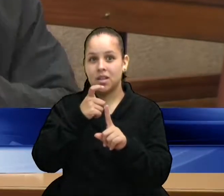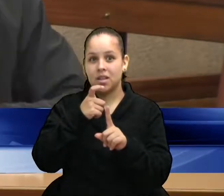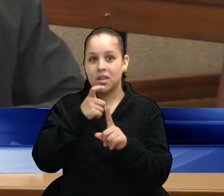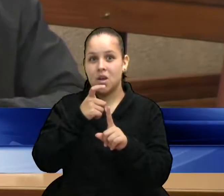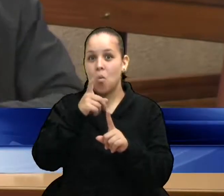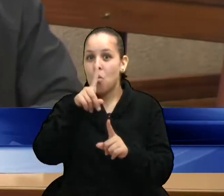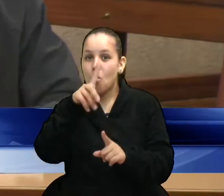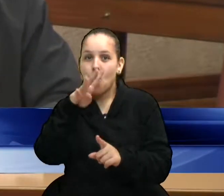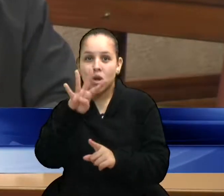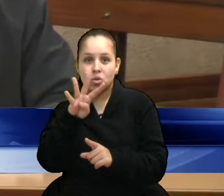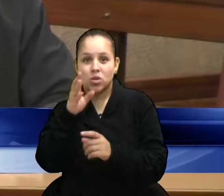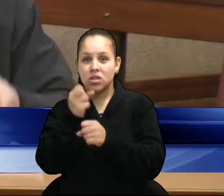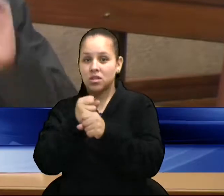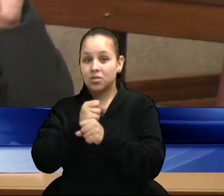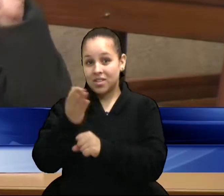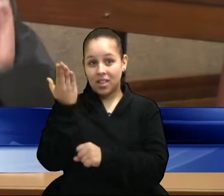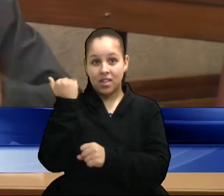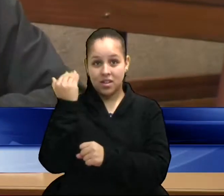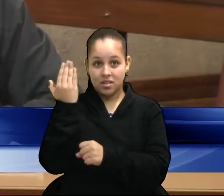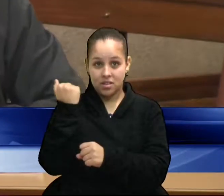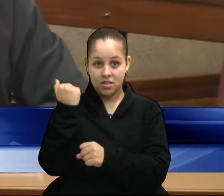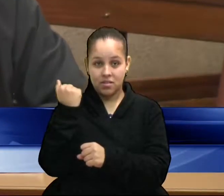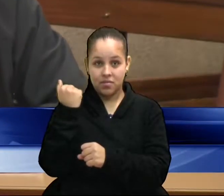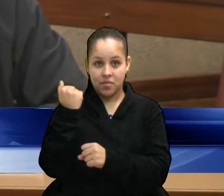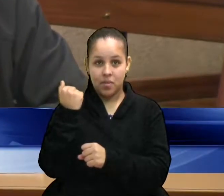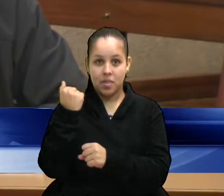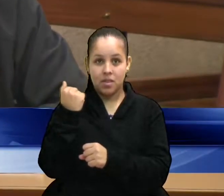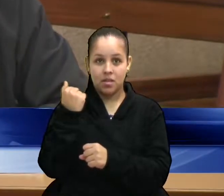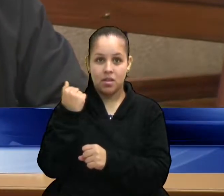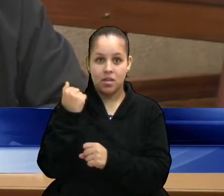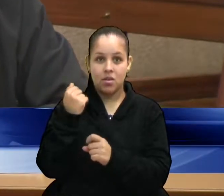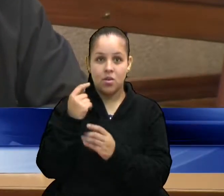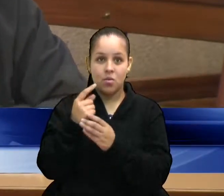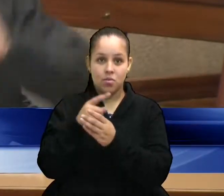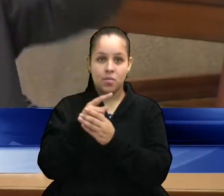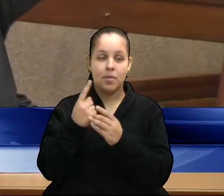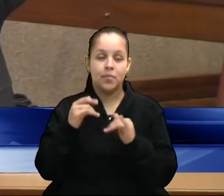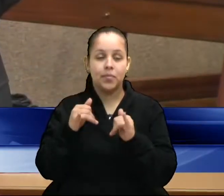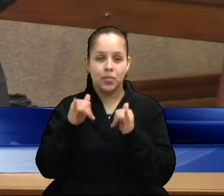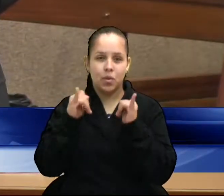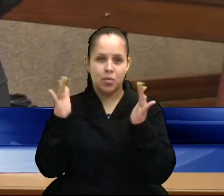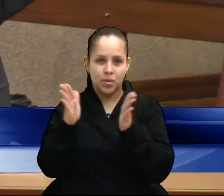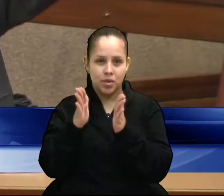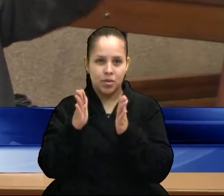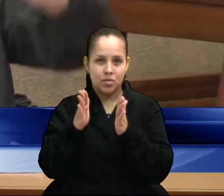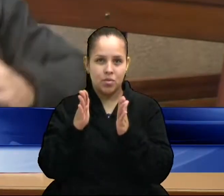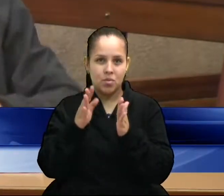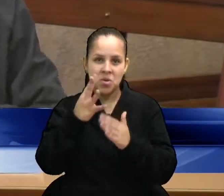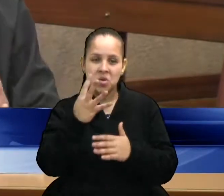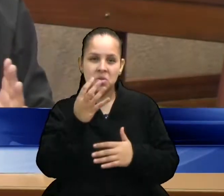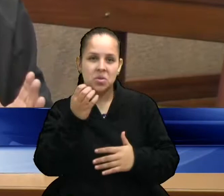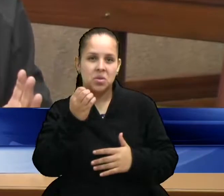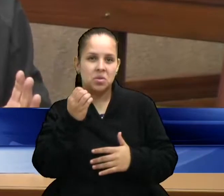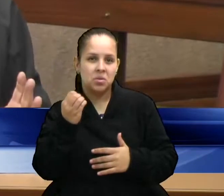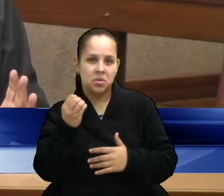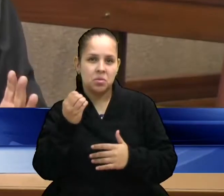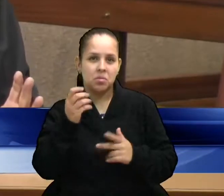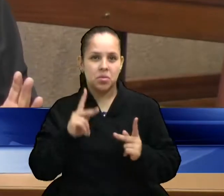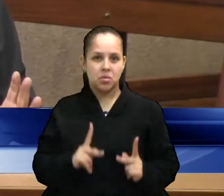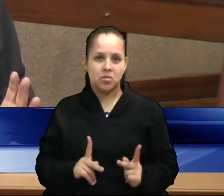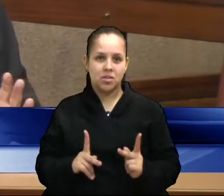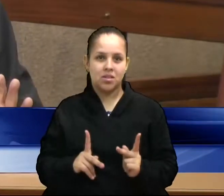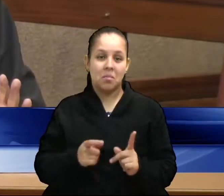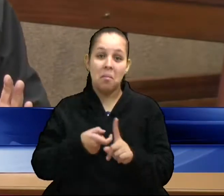atrás, e o táxi lotação ao redor de 200 mil passageiros mês. Quer dizer, nós entramos numa descendente por uma série de